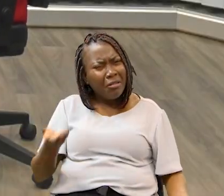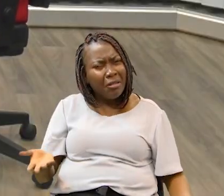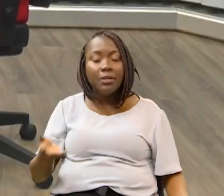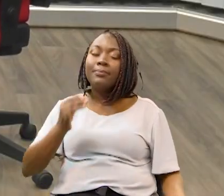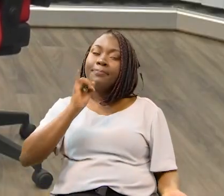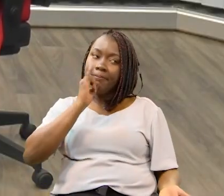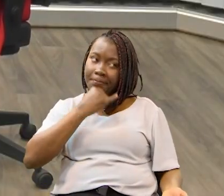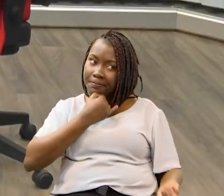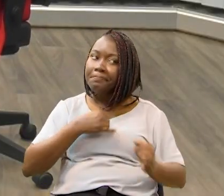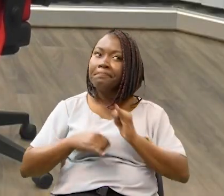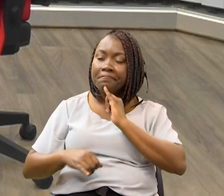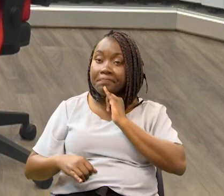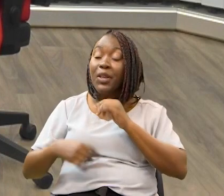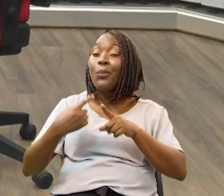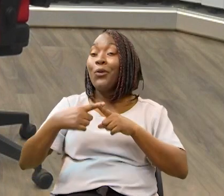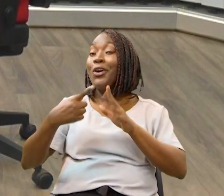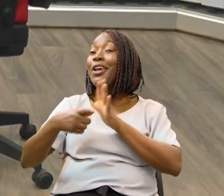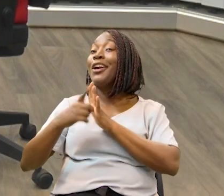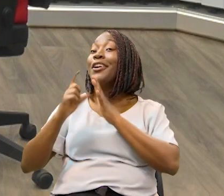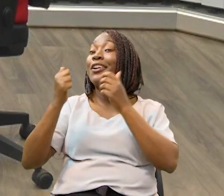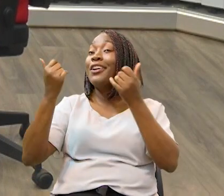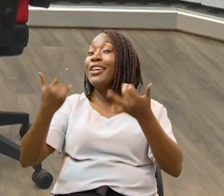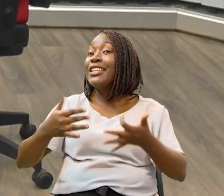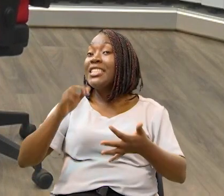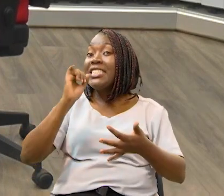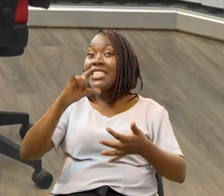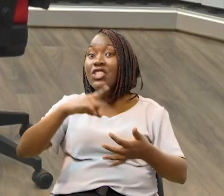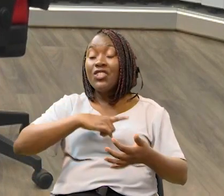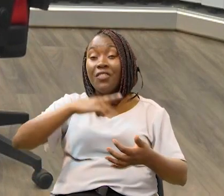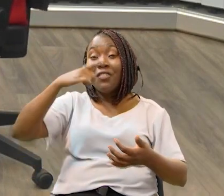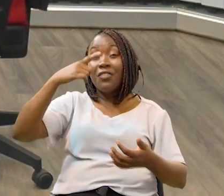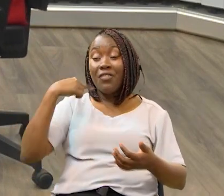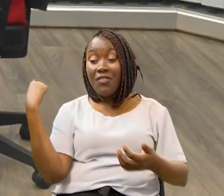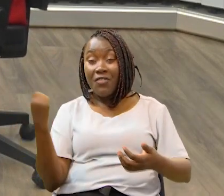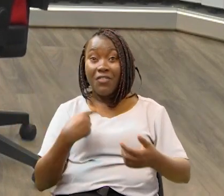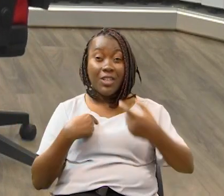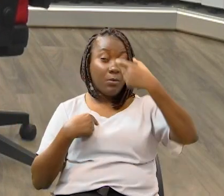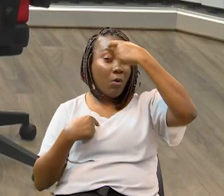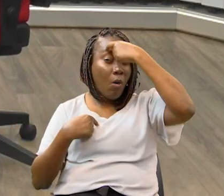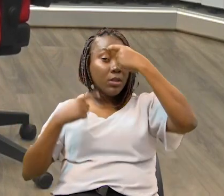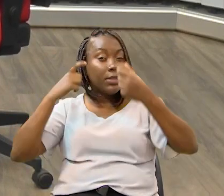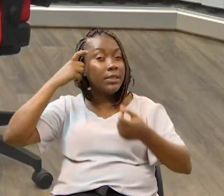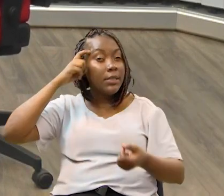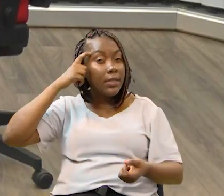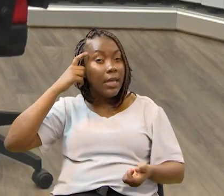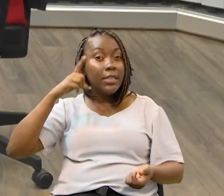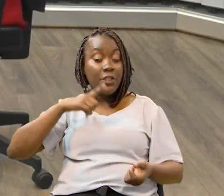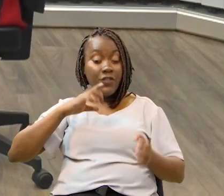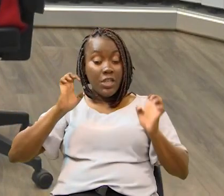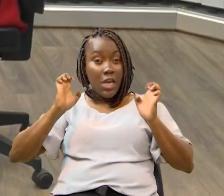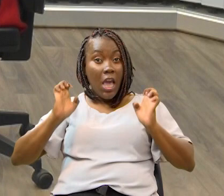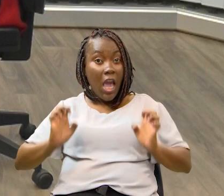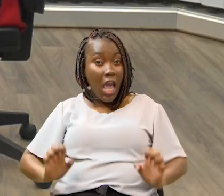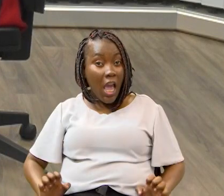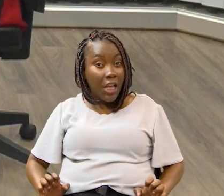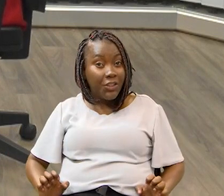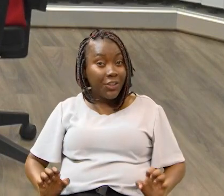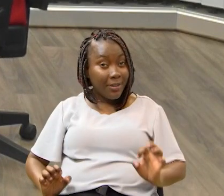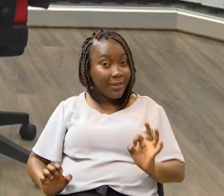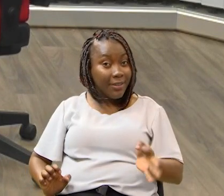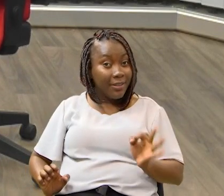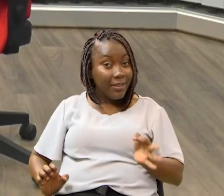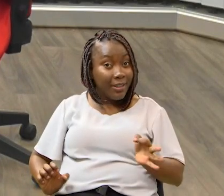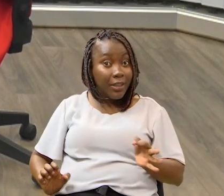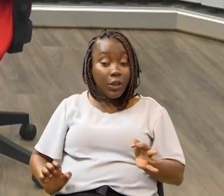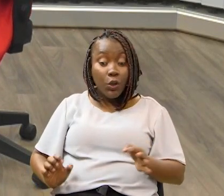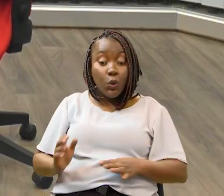É lamentável, porque é aquilo que eu falei, se tivéssemos consciência, se existisse a ética,